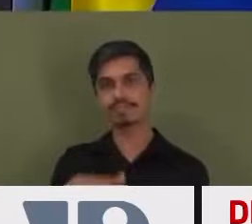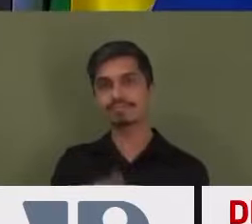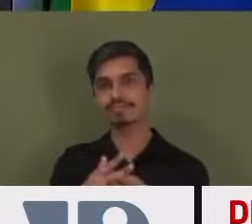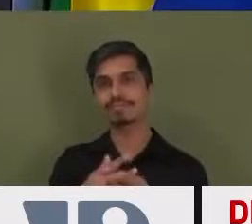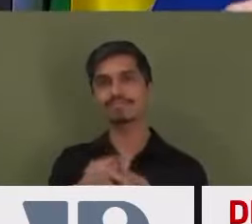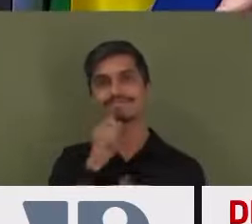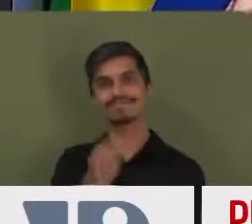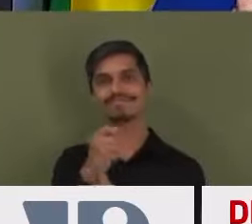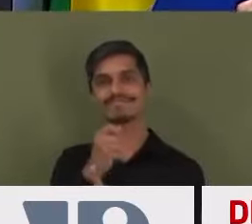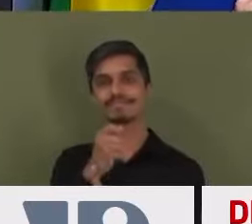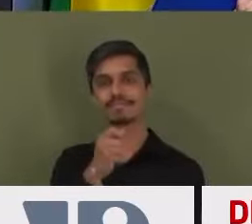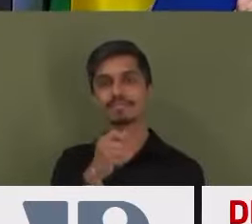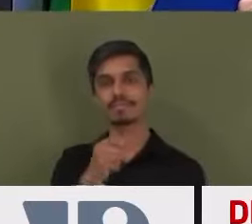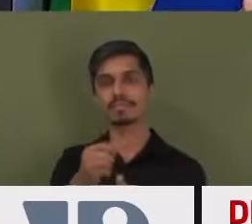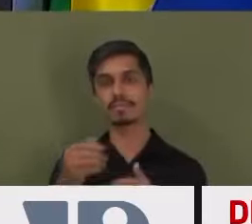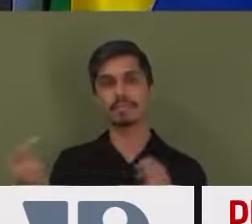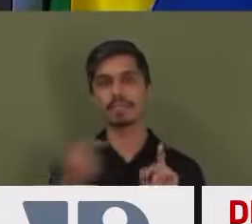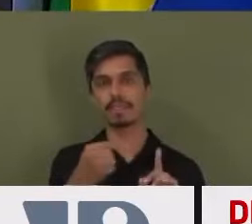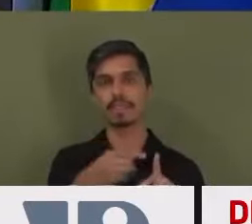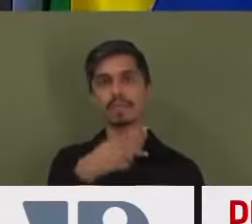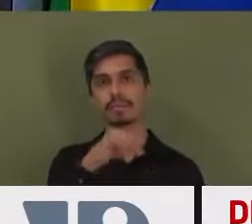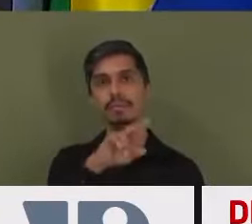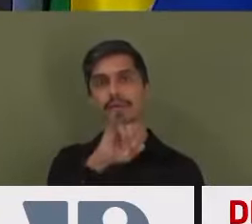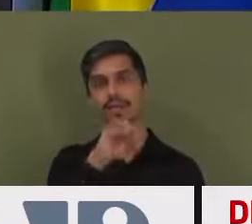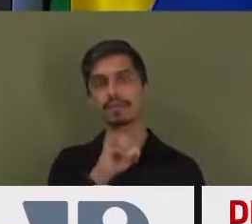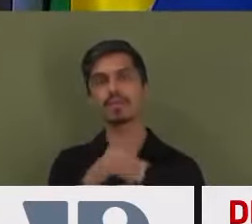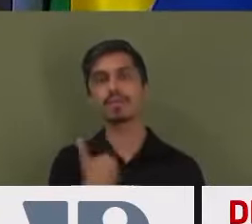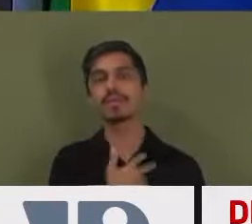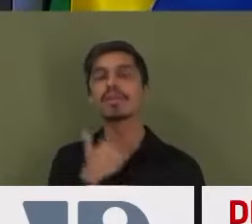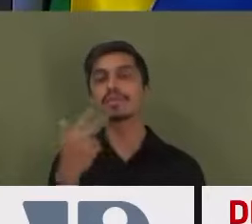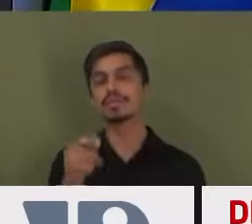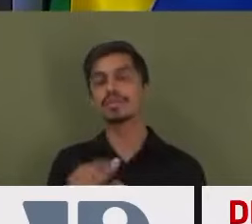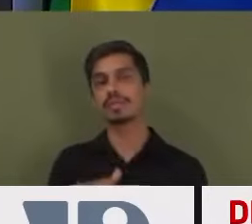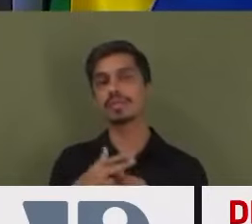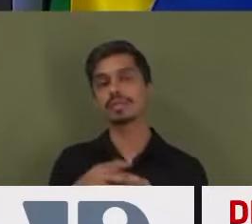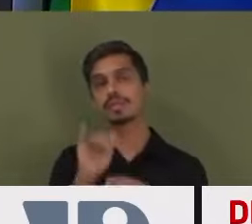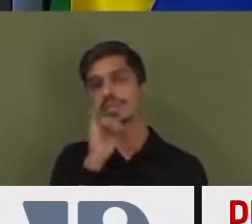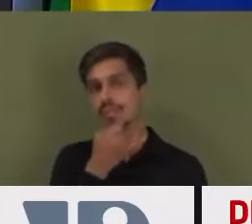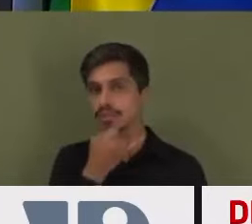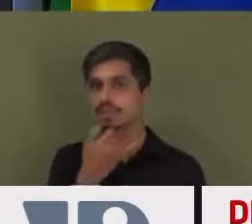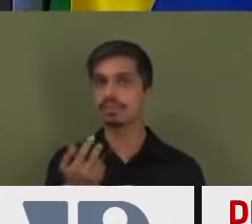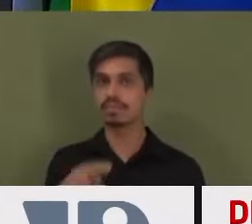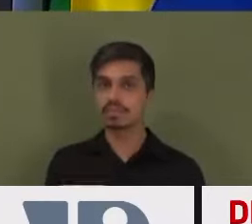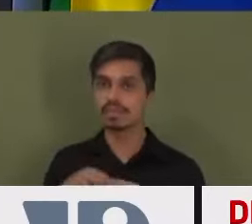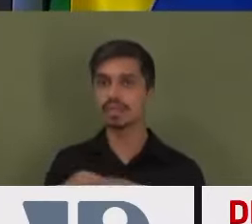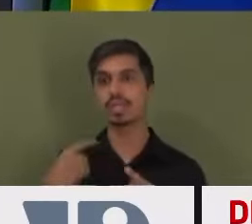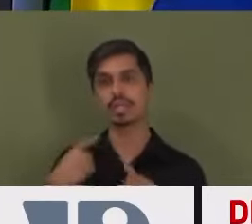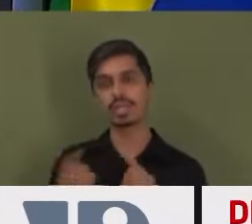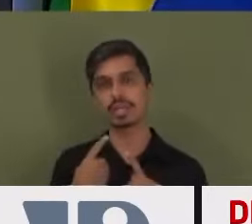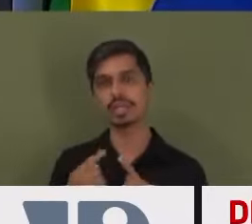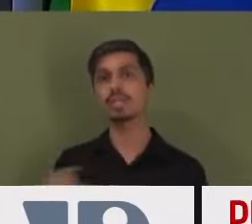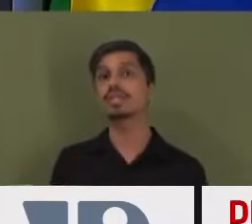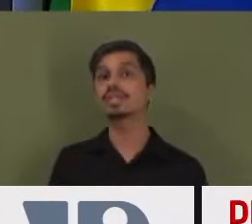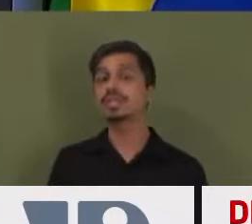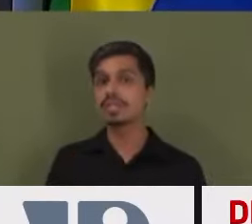oposição dentro do Congresso Nacional em assuntos que são considerados sensíveis. E Alcolumbre conseguindo